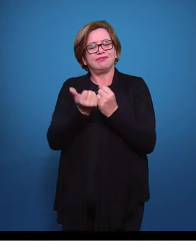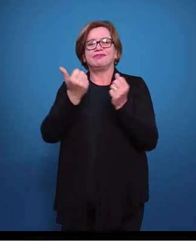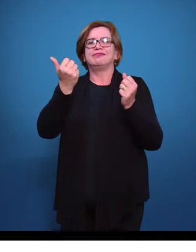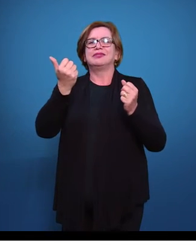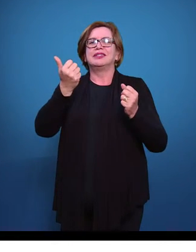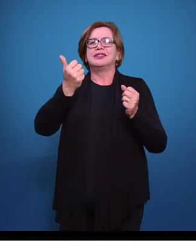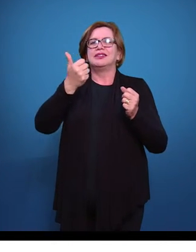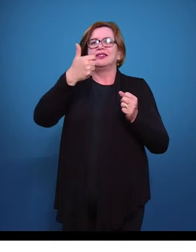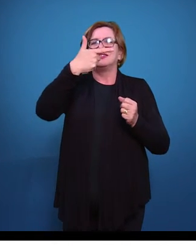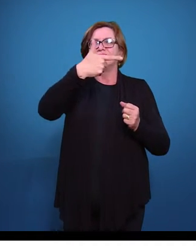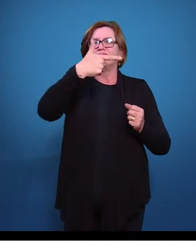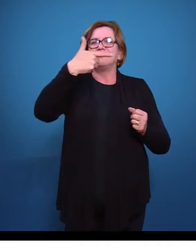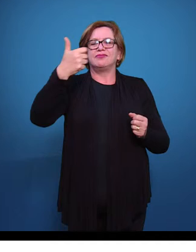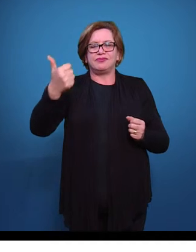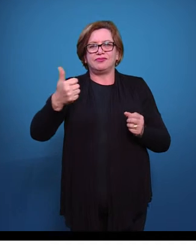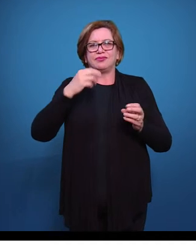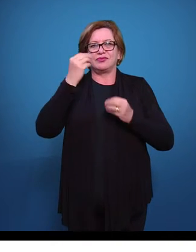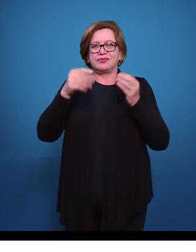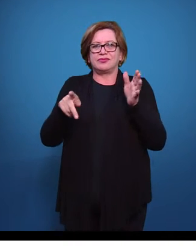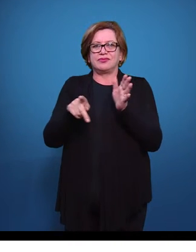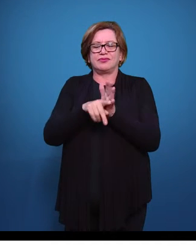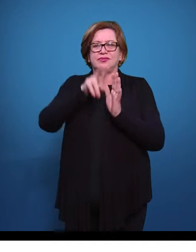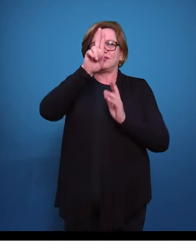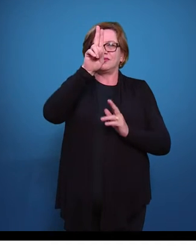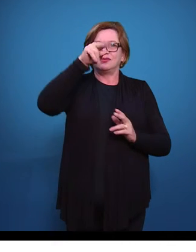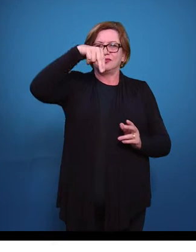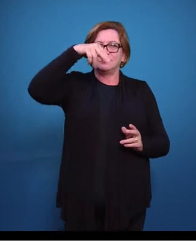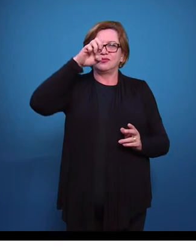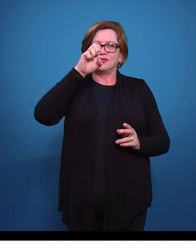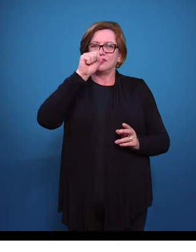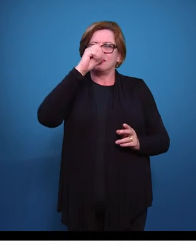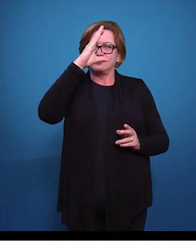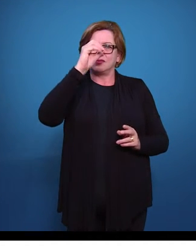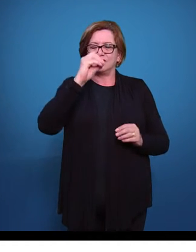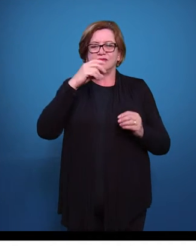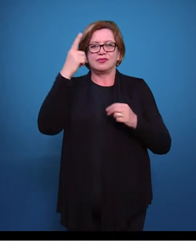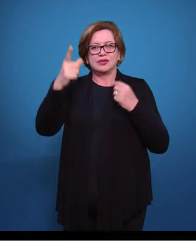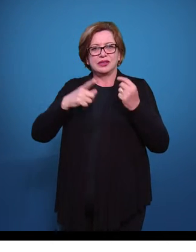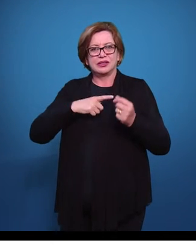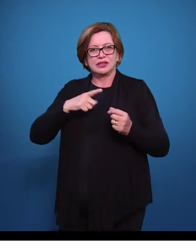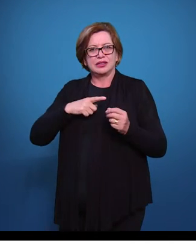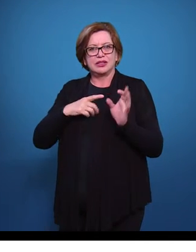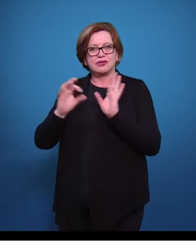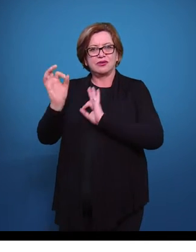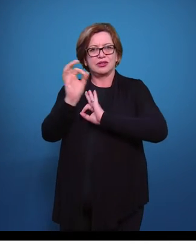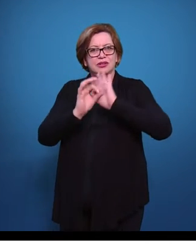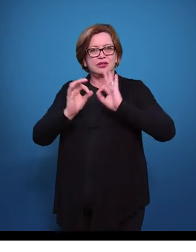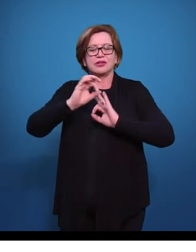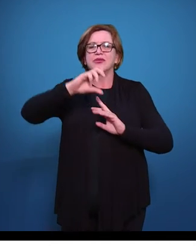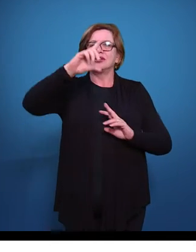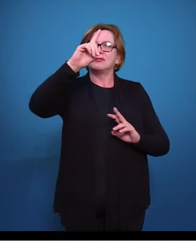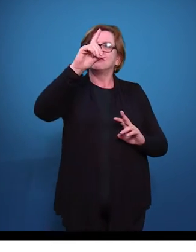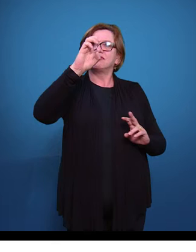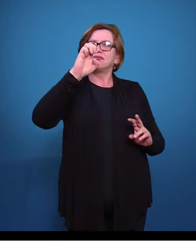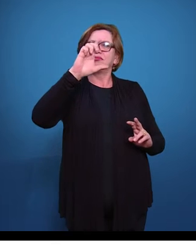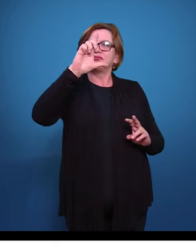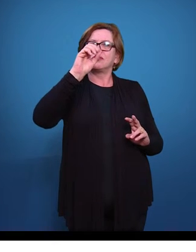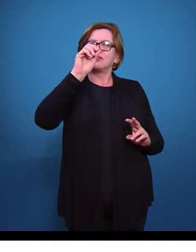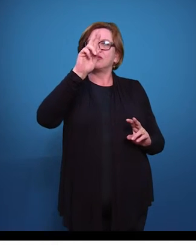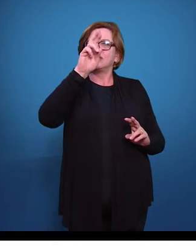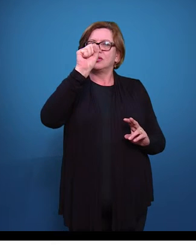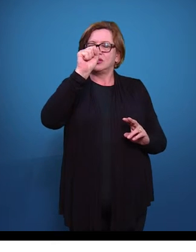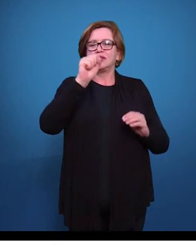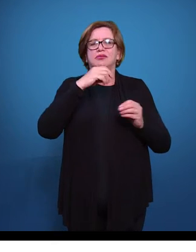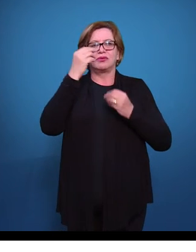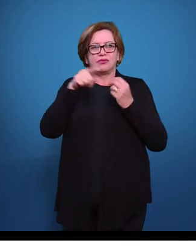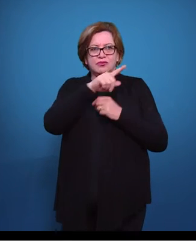baseados no relatório para a unesco da comissão internacional para o século 21 que foi coordenada por jacques delors vocês